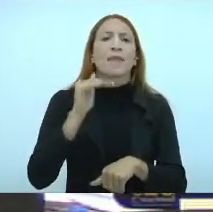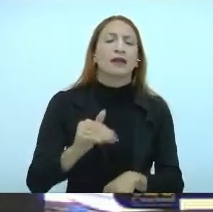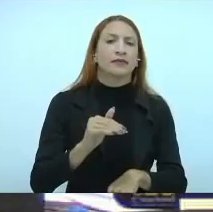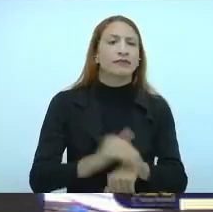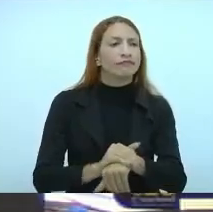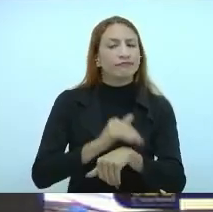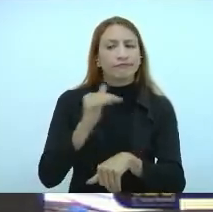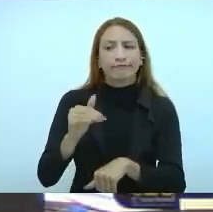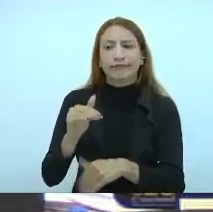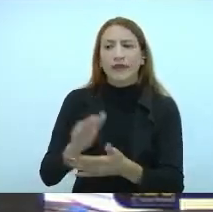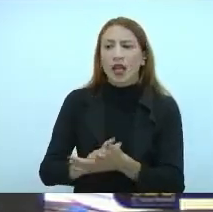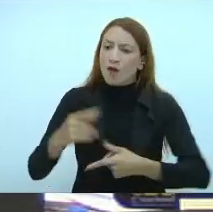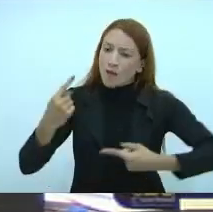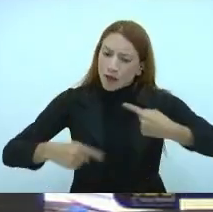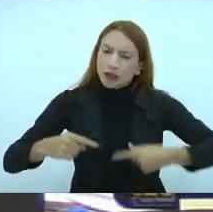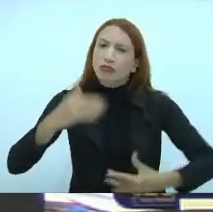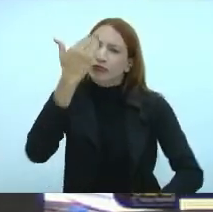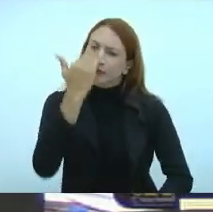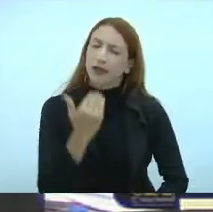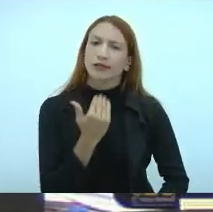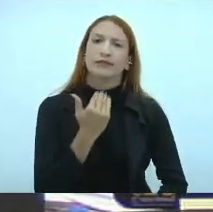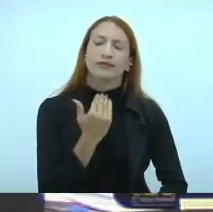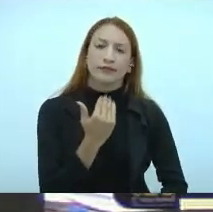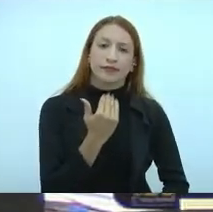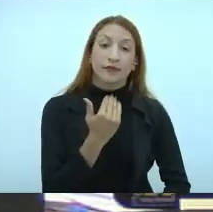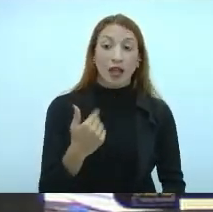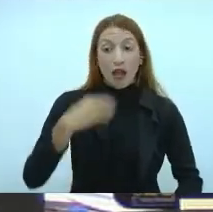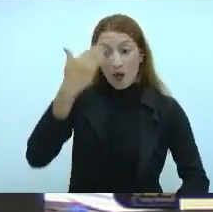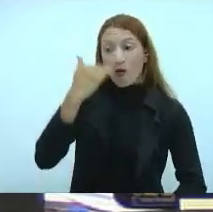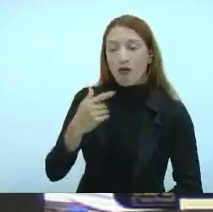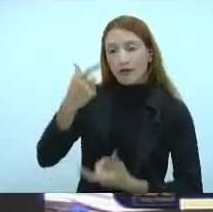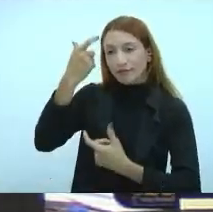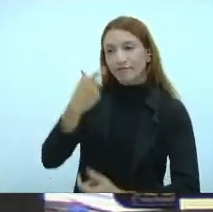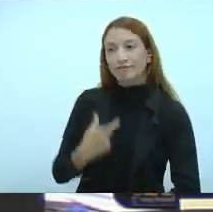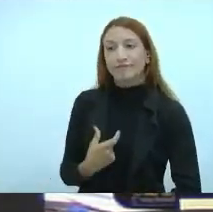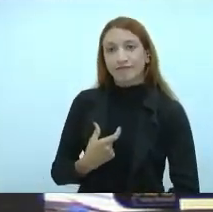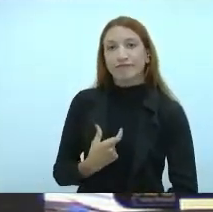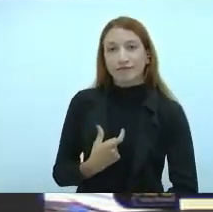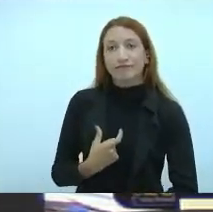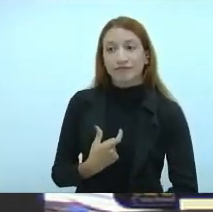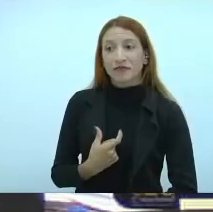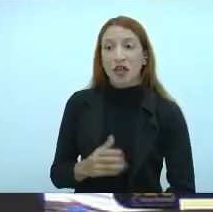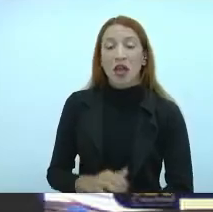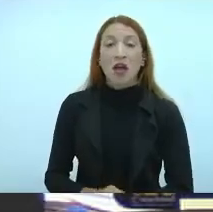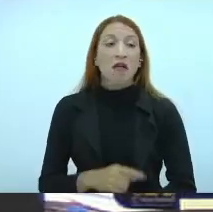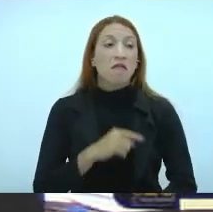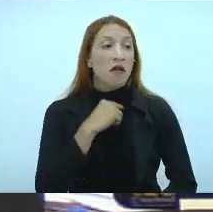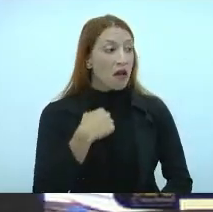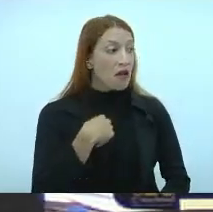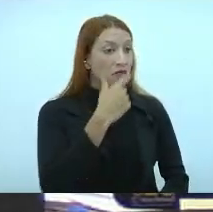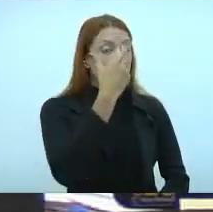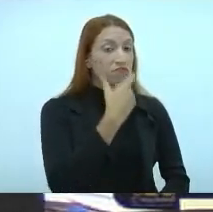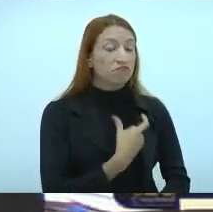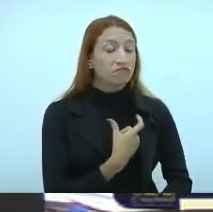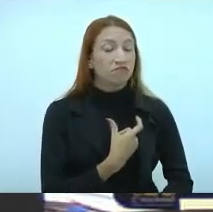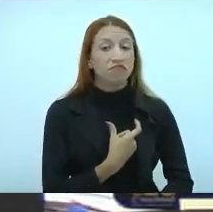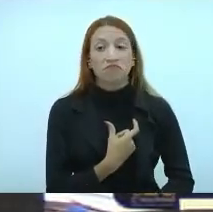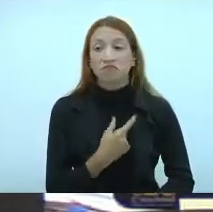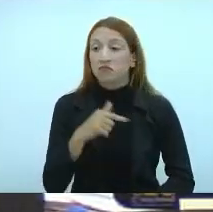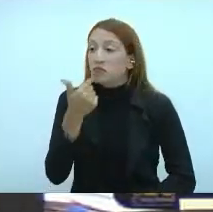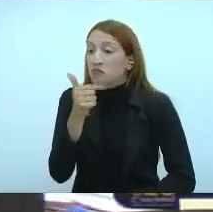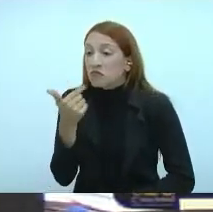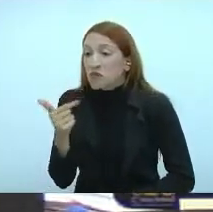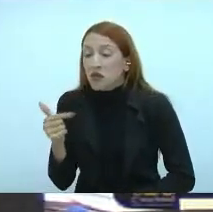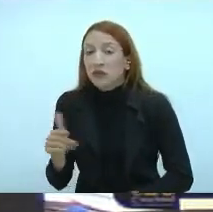vocês merecem político sério e eu sou um deles eu não tenho nenhum tipo de de eu não tenho